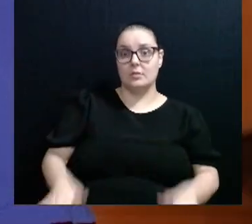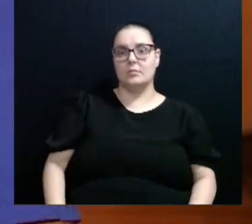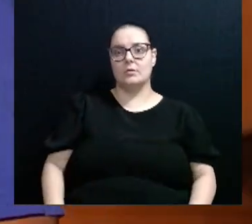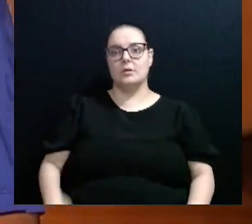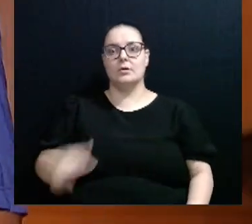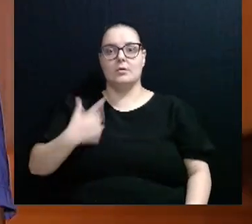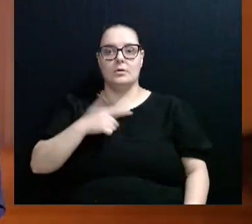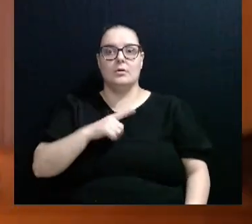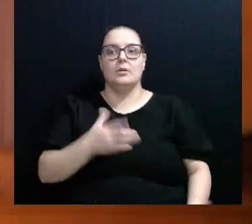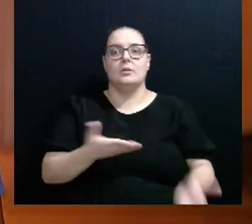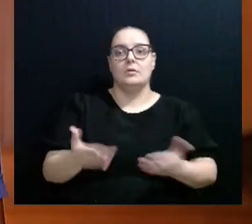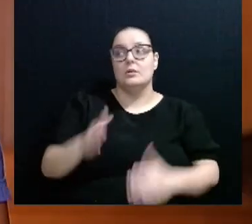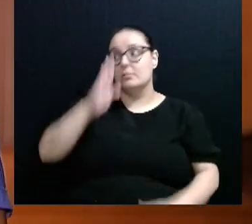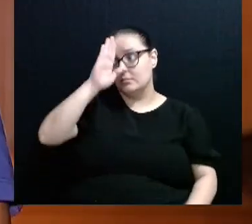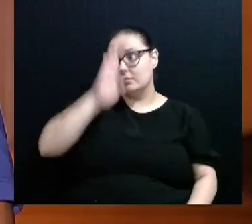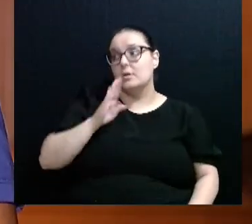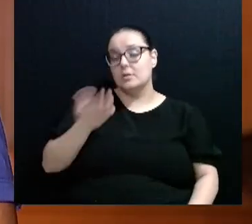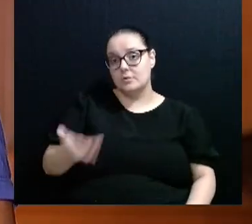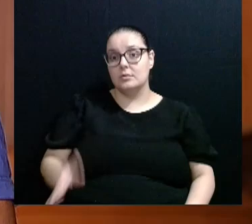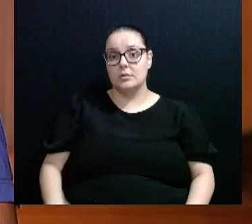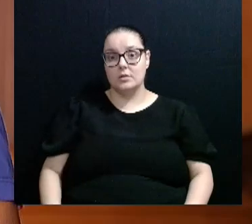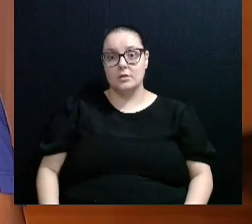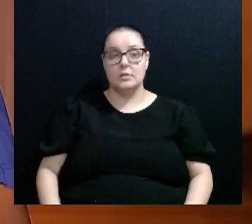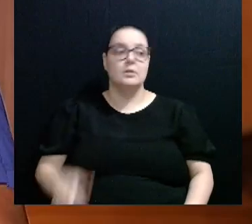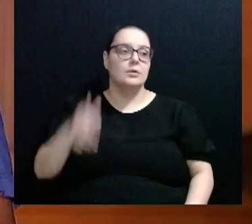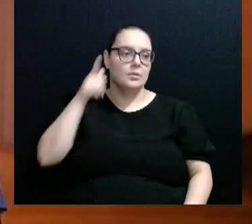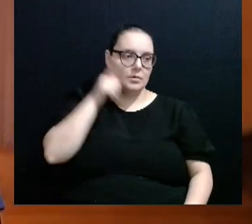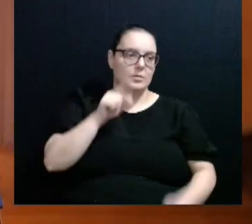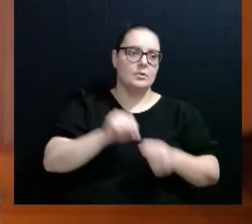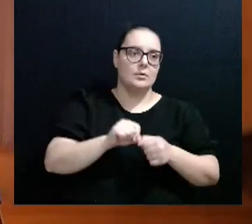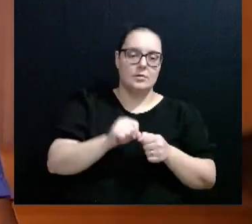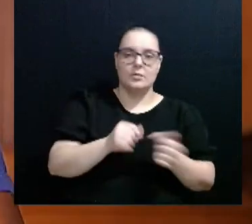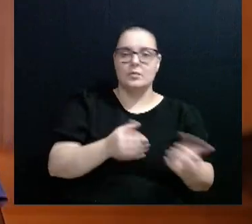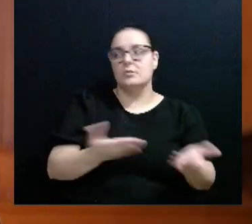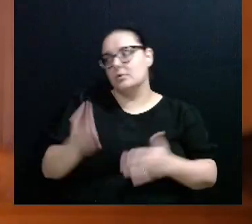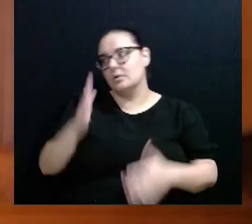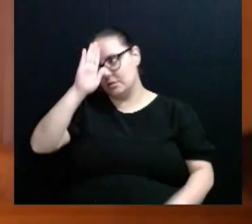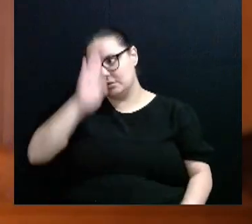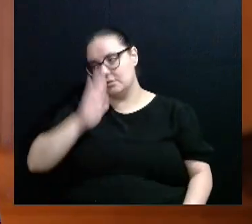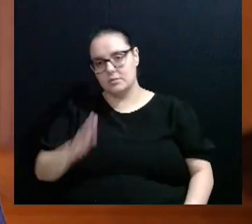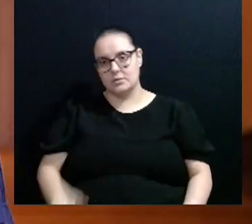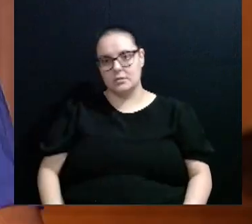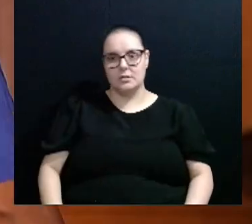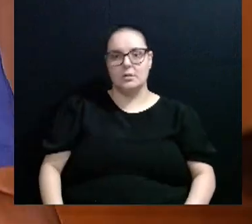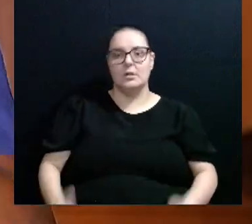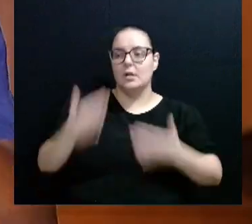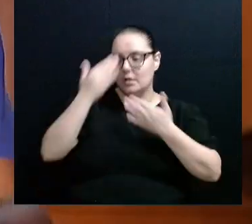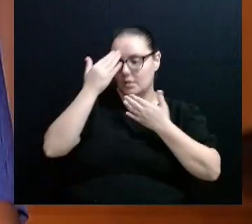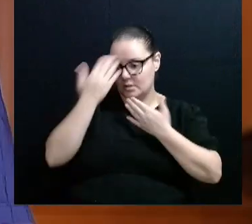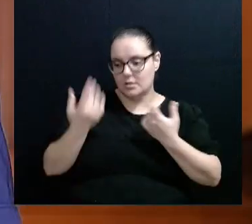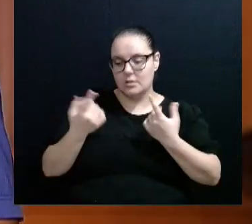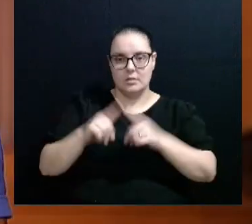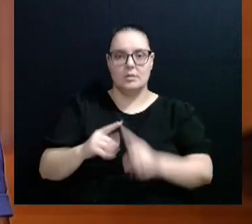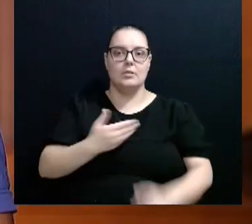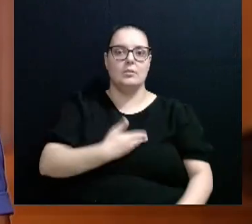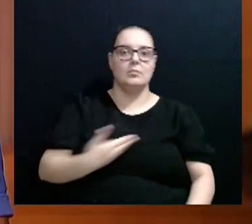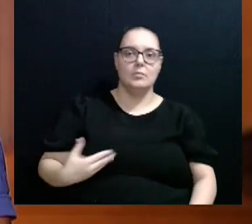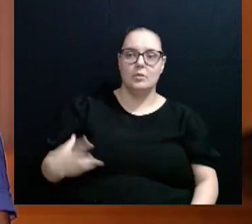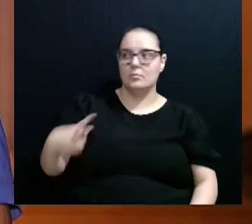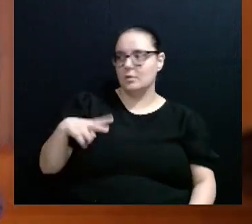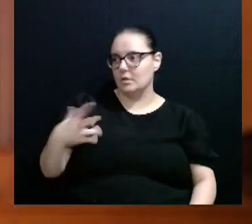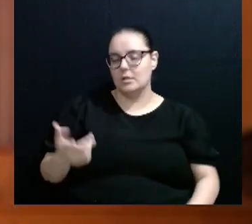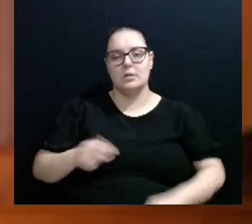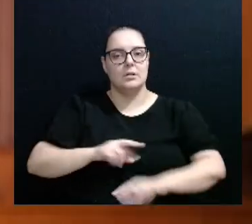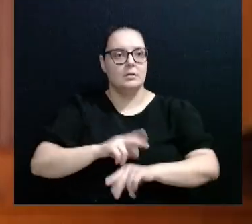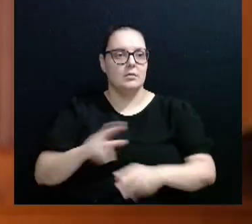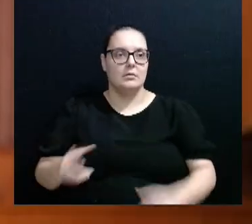gratuito, né? Então, a gente consegue fazer esse espetáculo gratuito graças à parceria público-privada. A gente tem patrocínio de empresas, né,